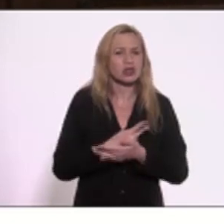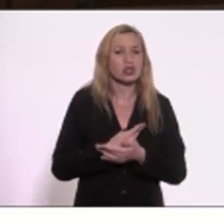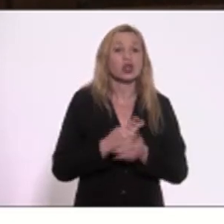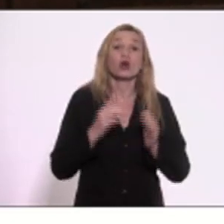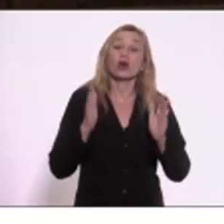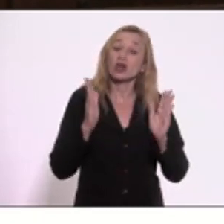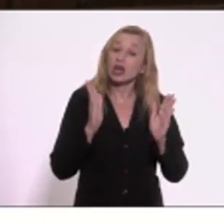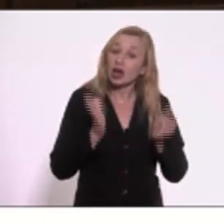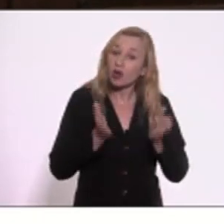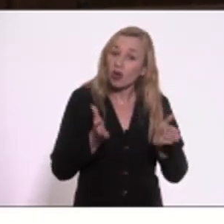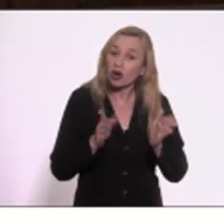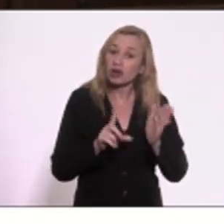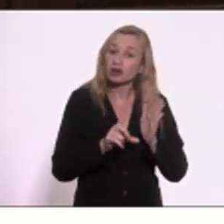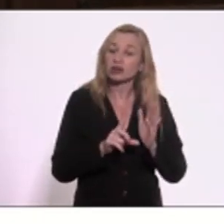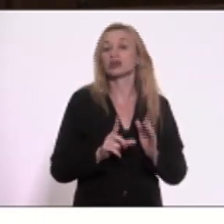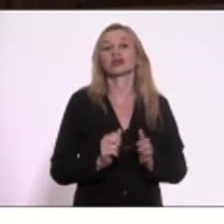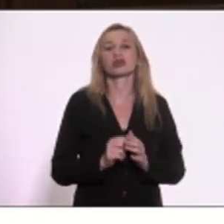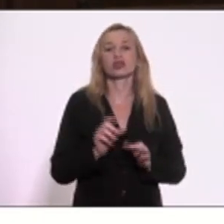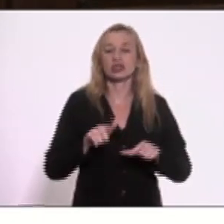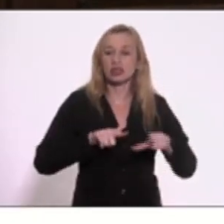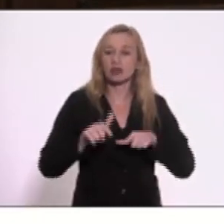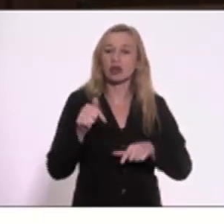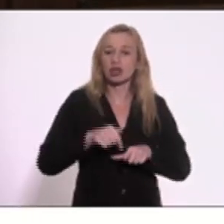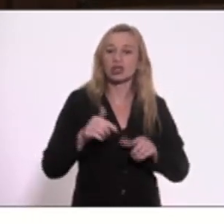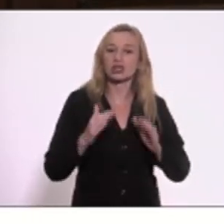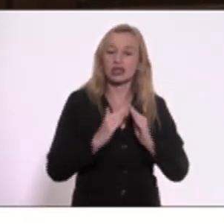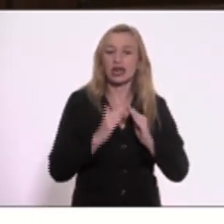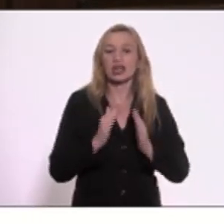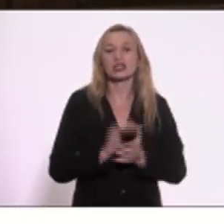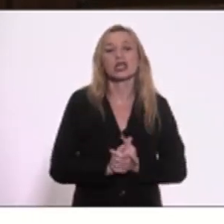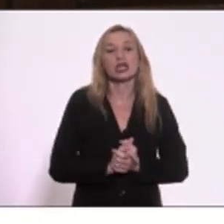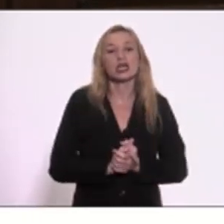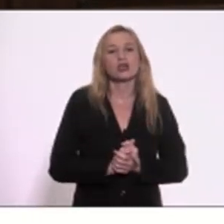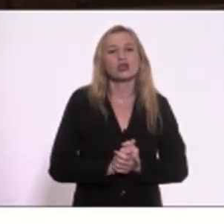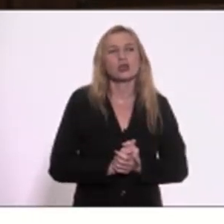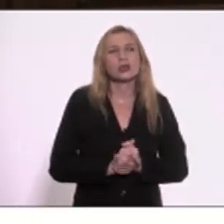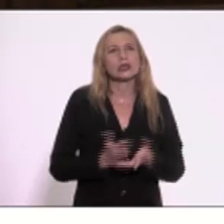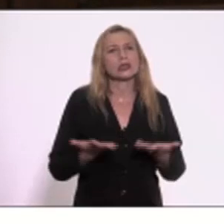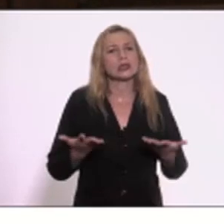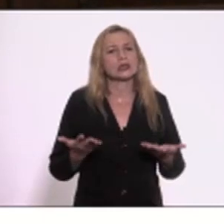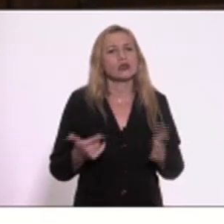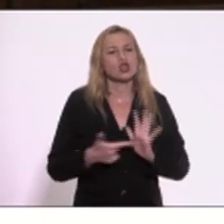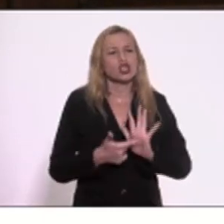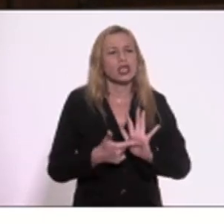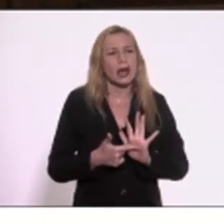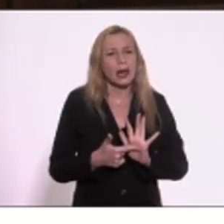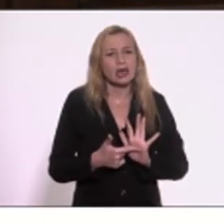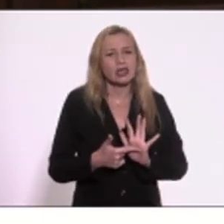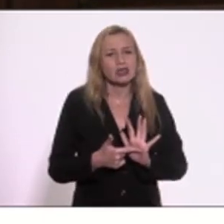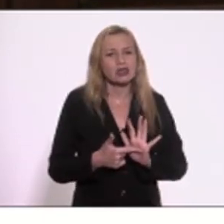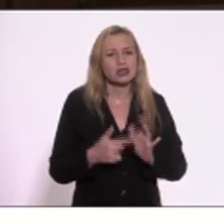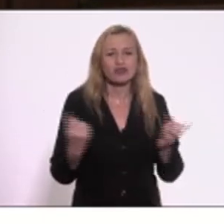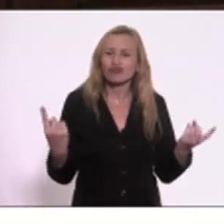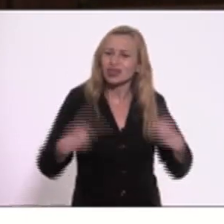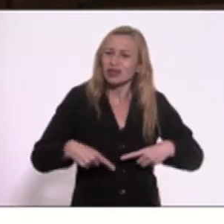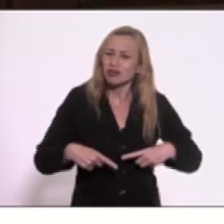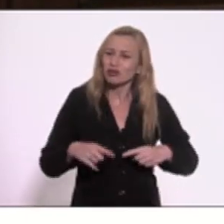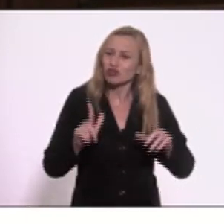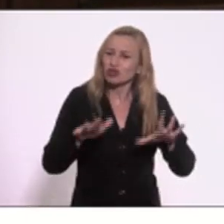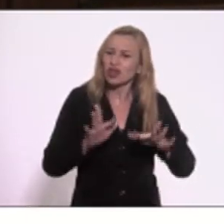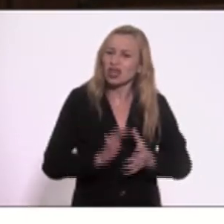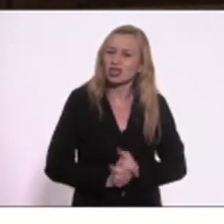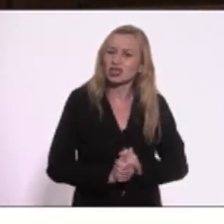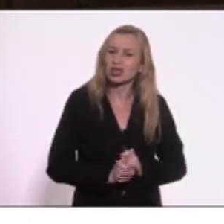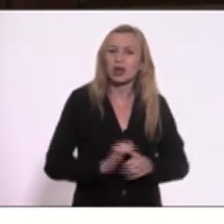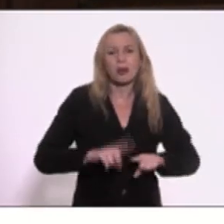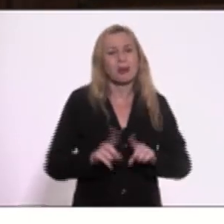nesta legislatura, para mostrar que, de fato, nós estamos diante, no mínimo, de um desafio diferente.